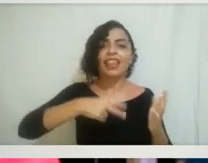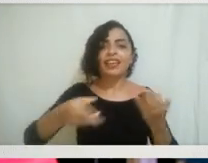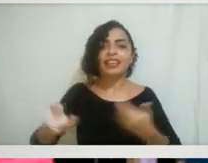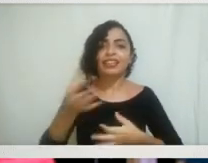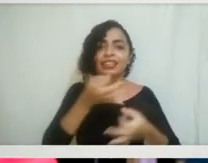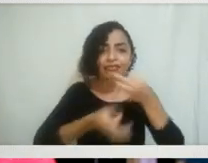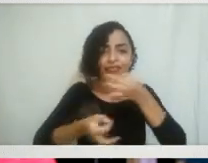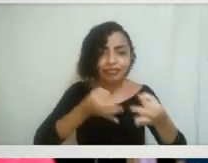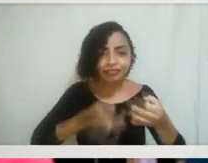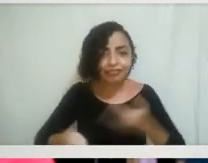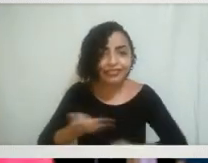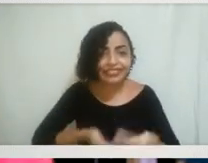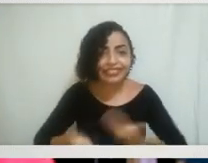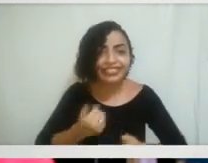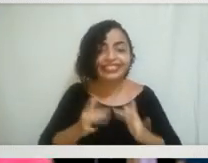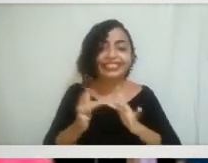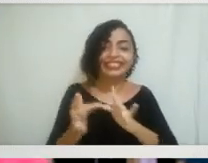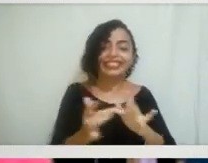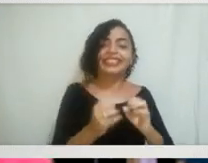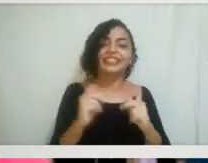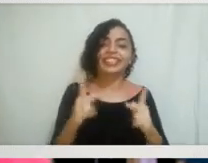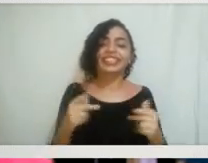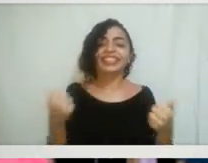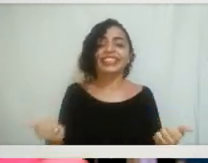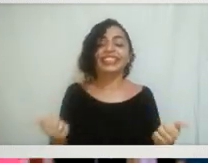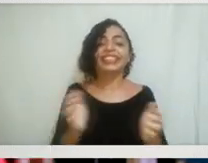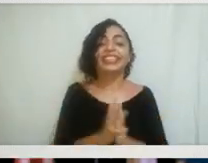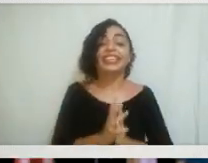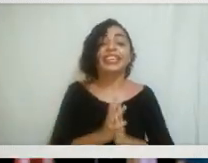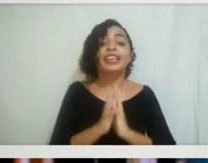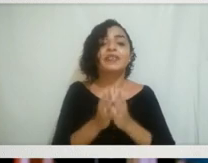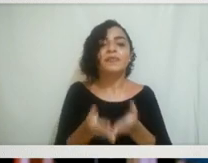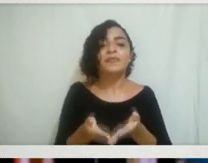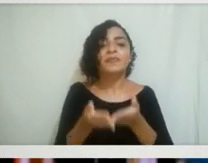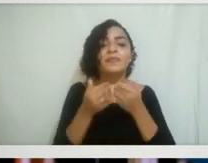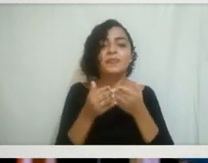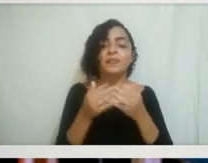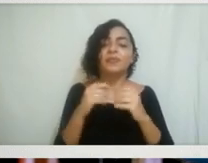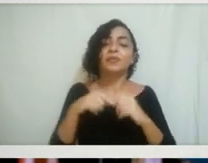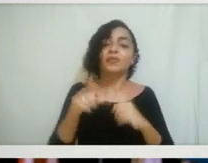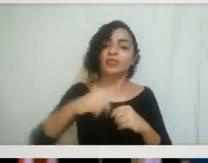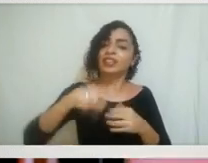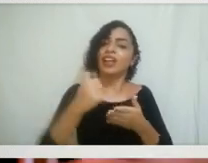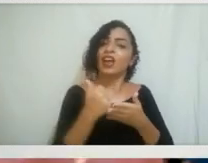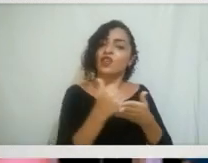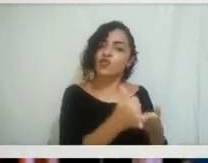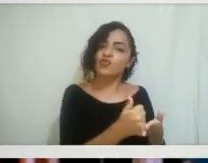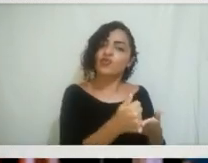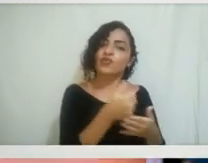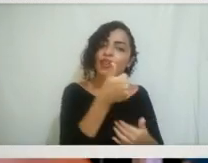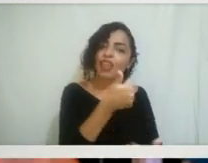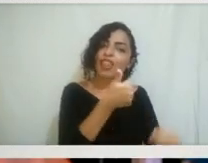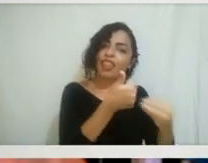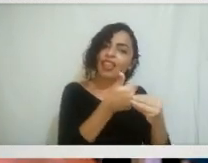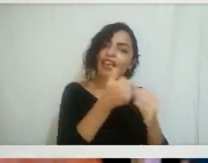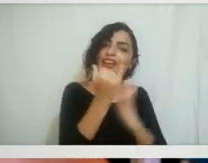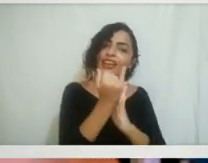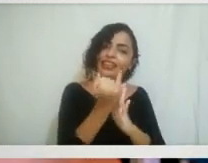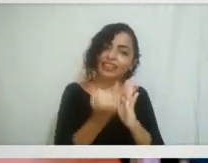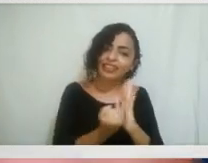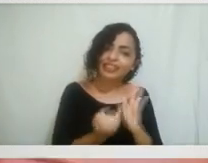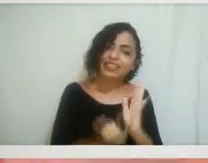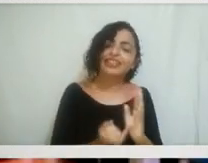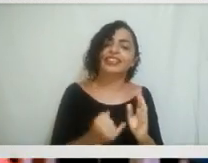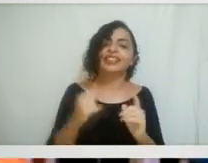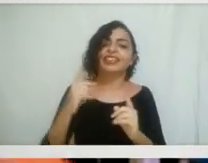acabam debatendo aqui nos comentários, é sempre bacana. Então é isso, e se você puder ajudar o nosso canal com um like,